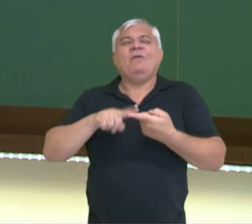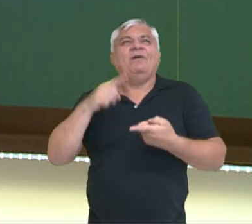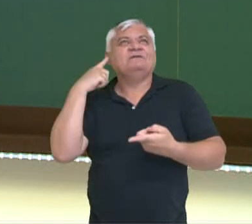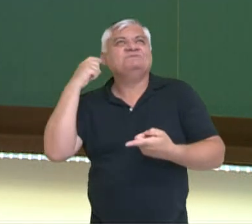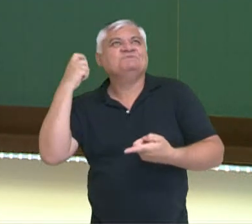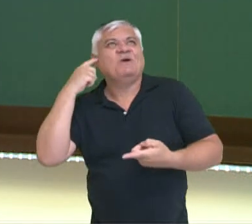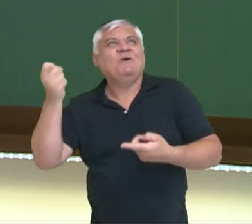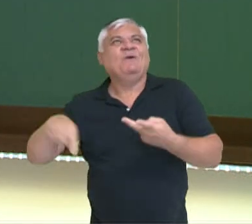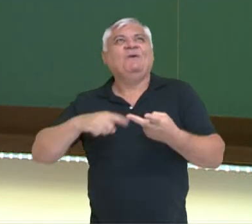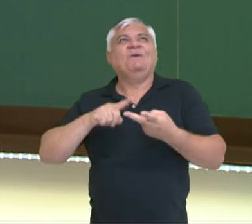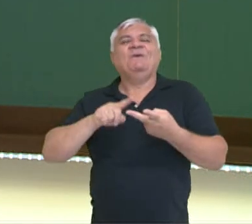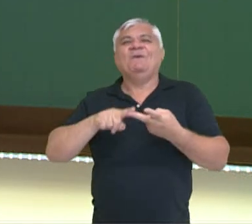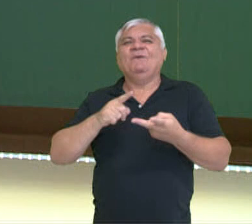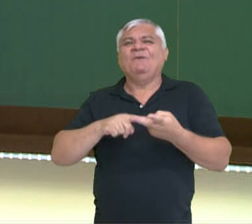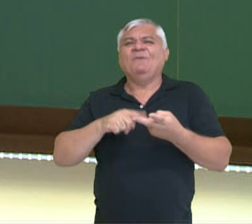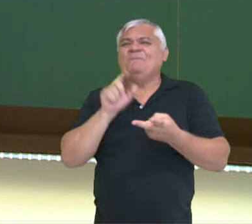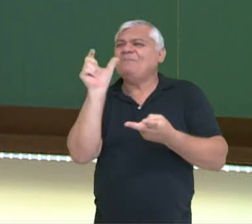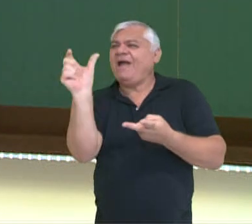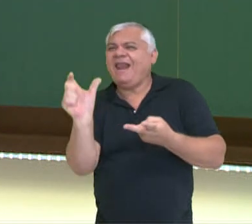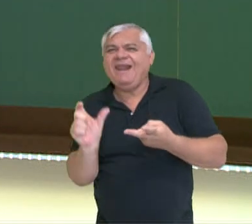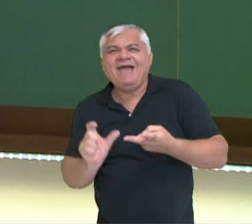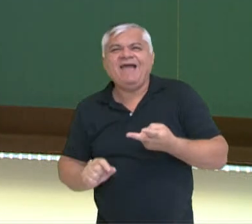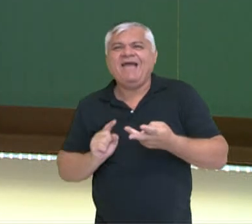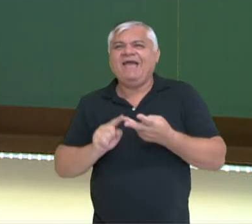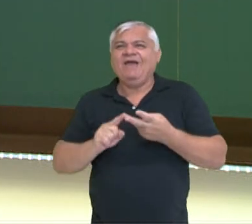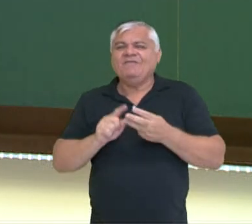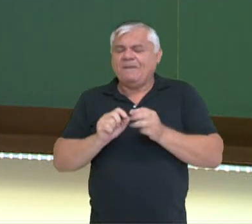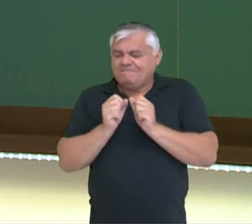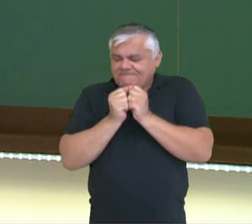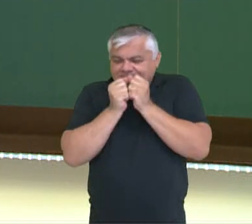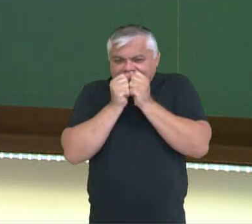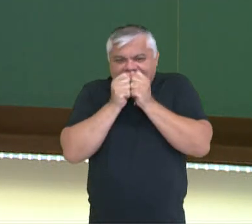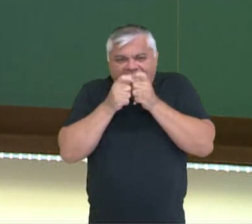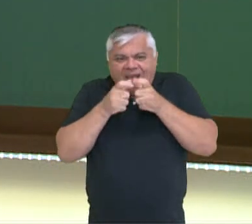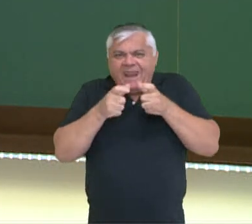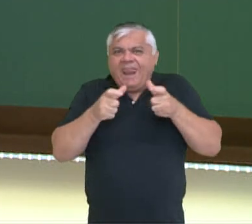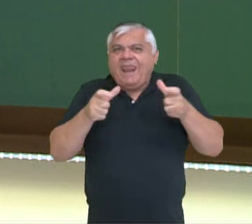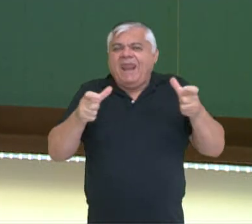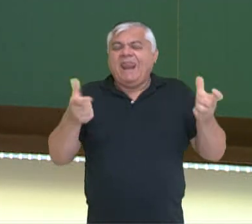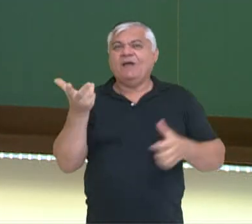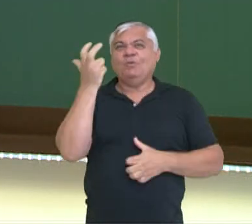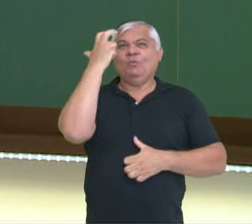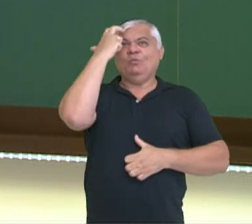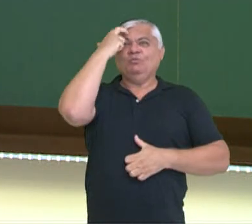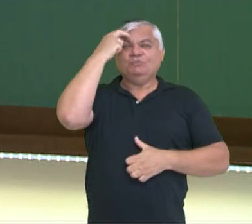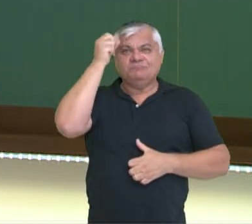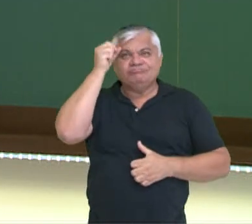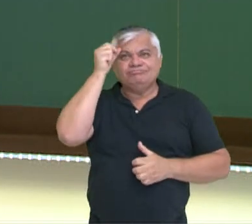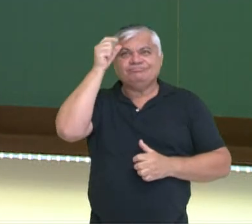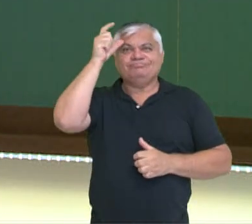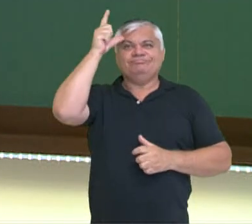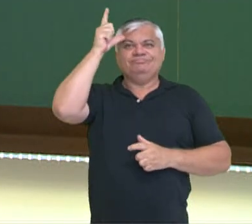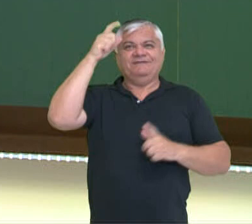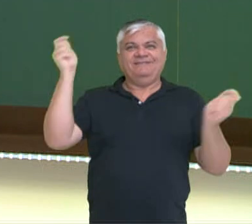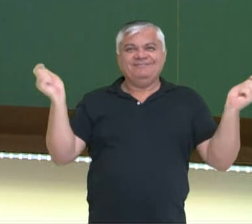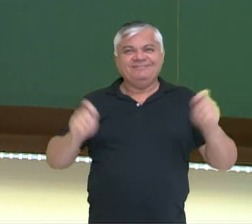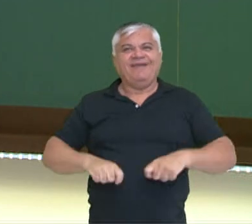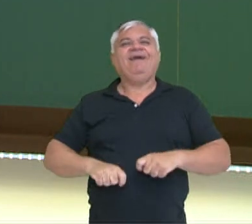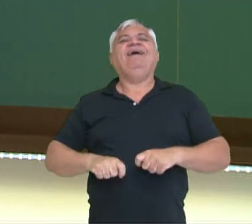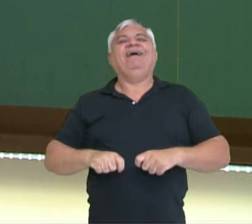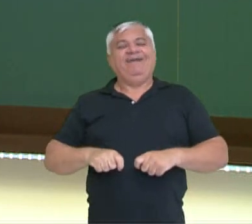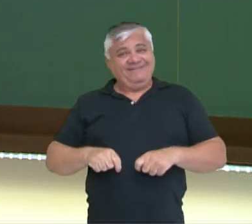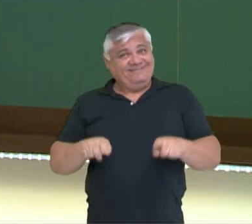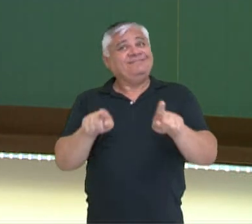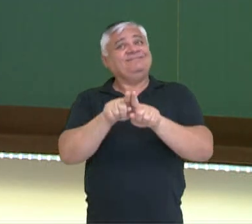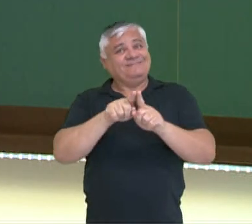palavras, expandindo assim seu repertório cultural. Então, você expande seu repertório cultural através